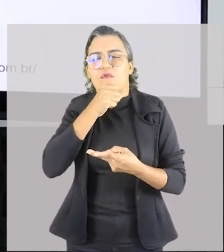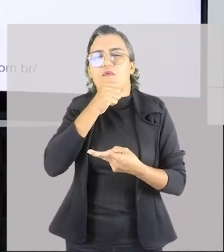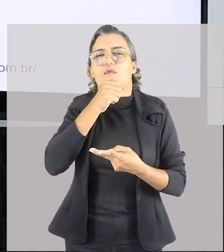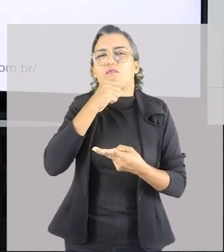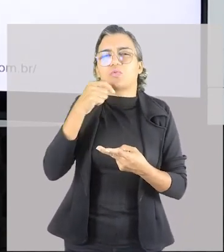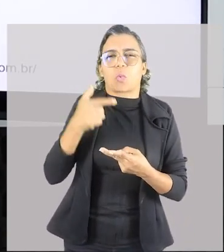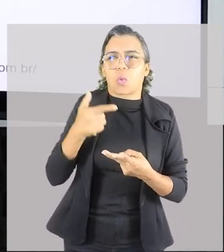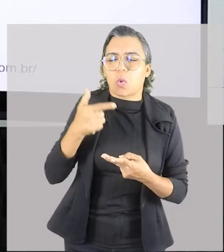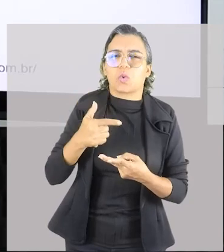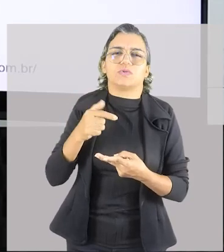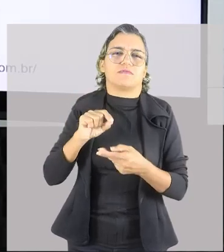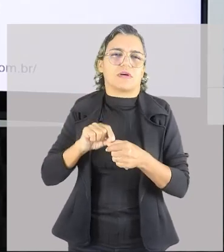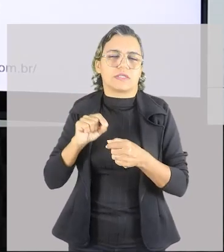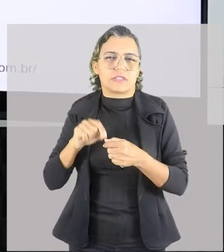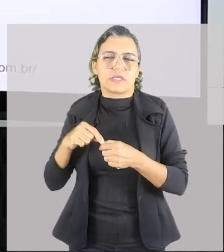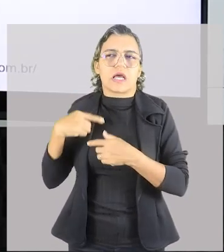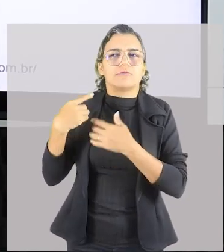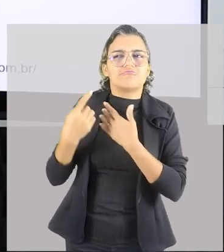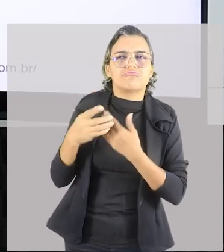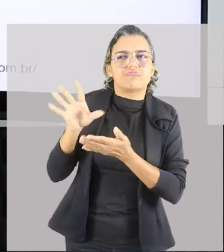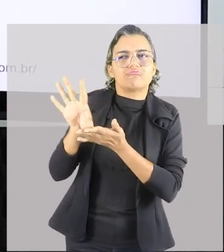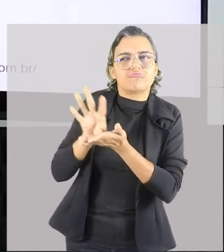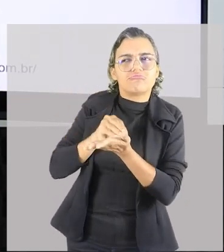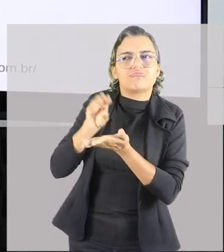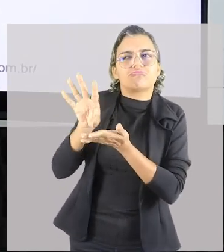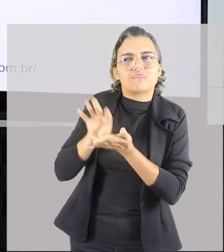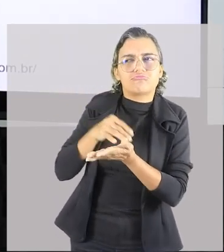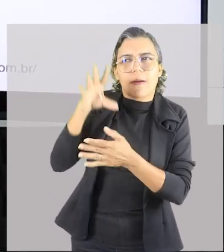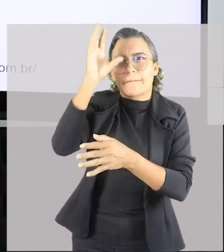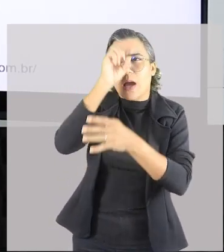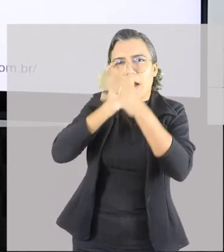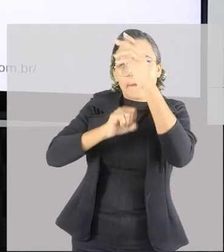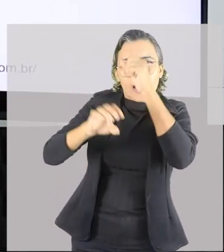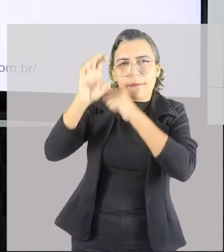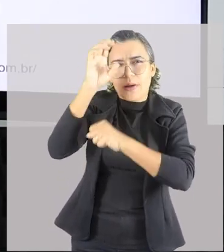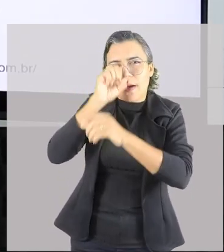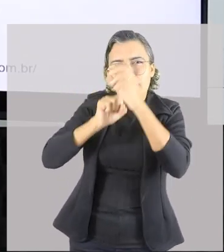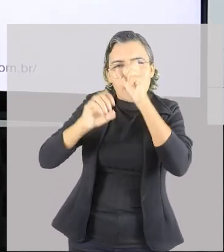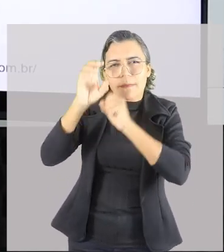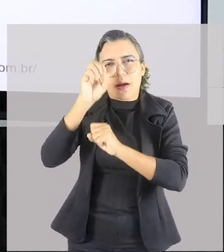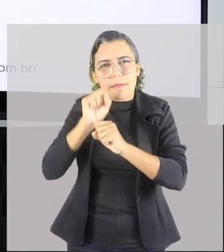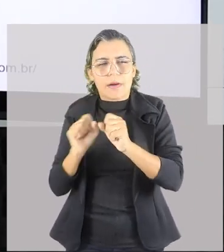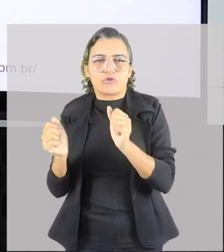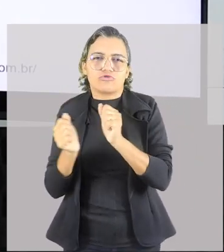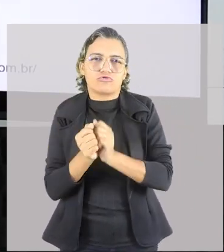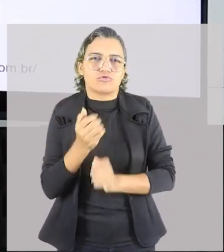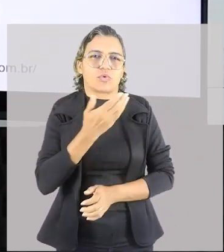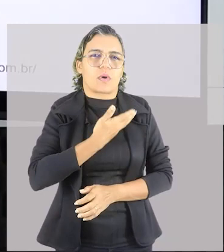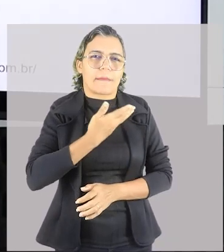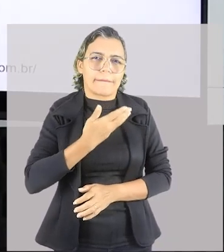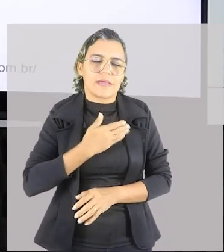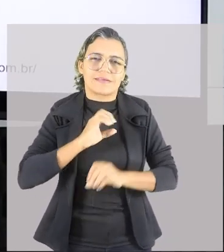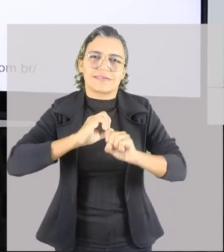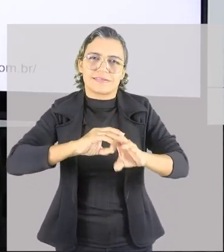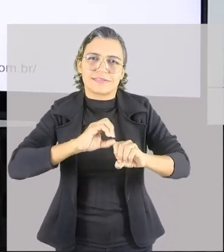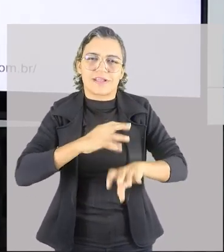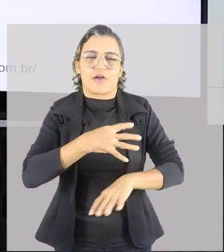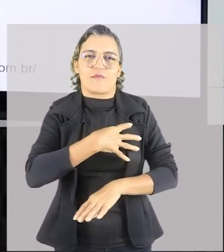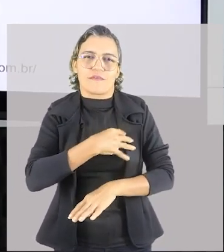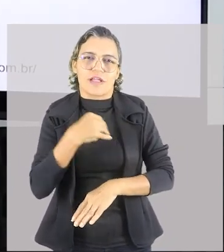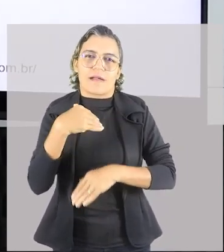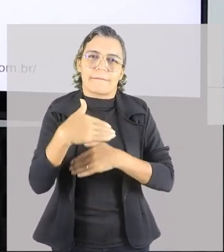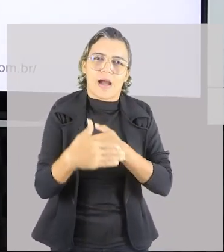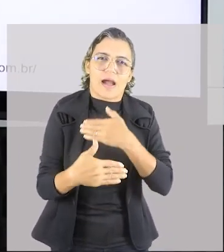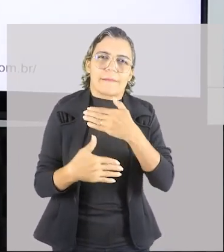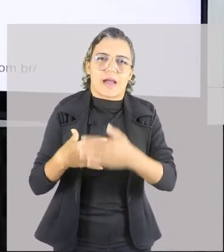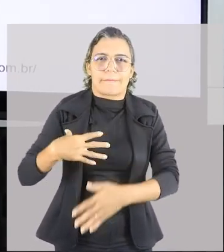gente aprende e começa a reproduzir junto com os nossos amigos, e aí vai passando para os filhos, e aí